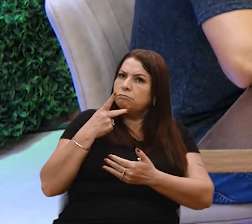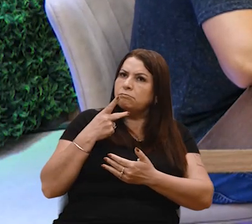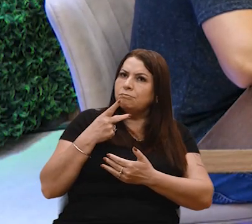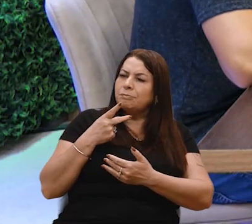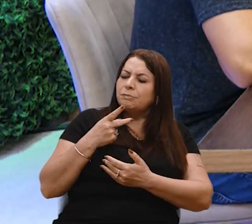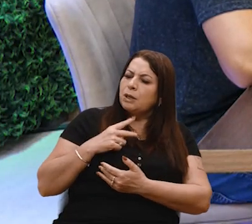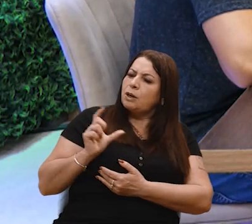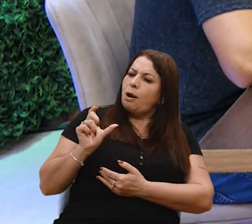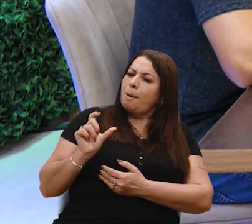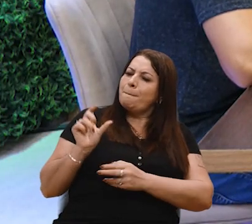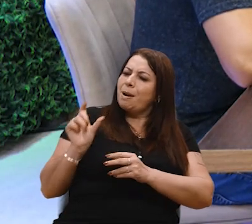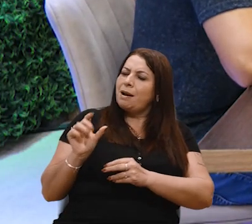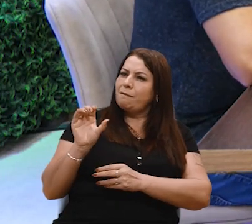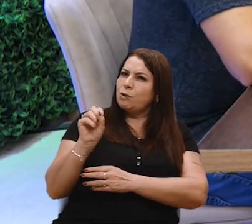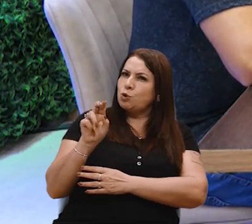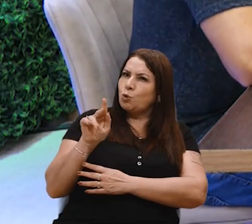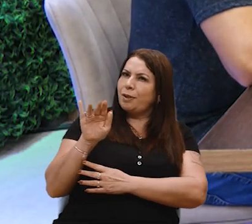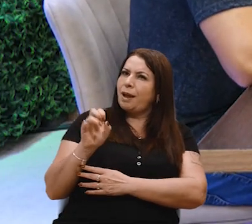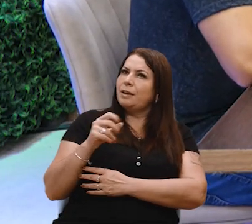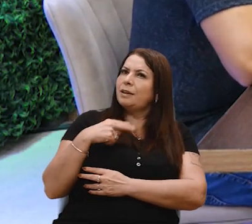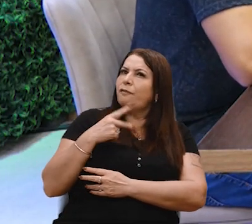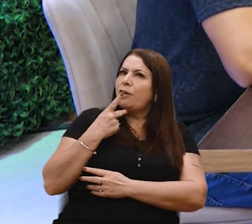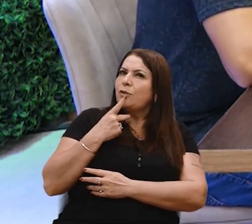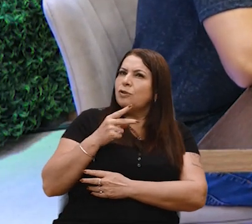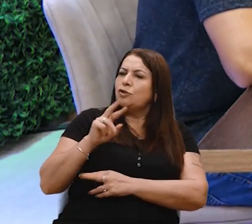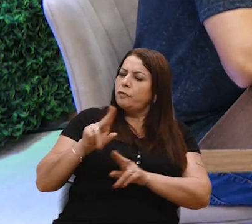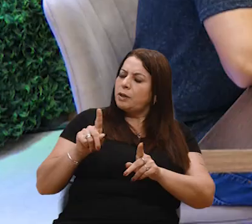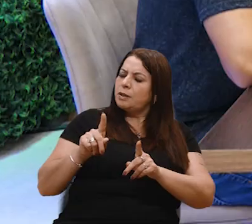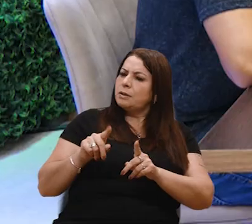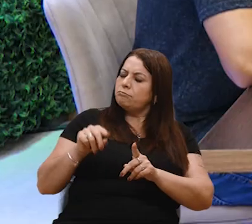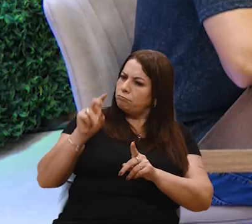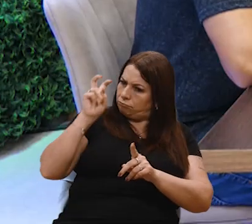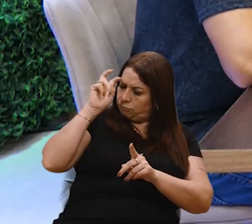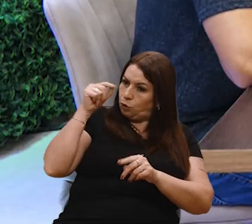assim, e ela com um sotaquezinho diferente, né? Eu